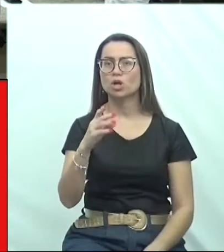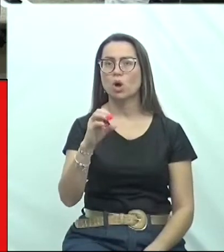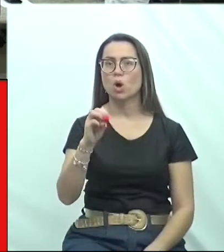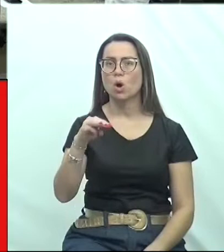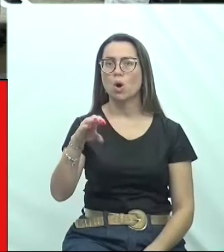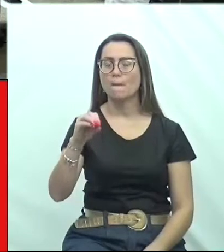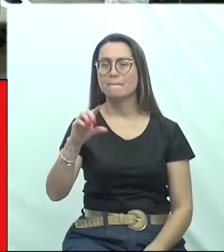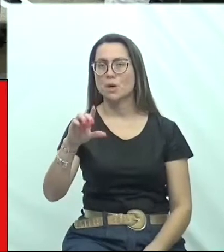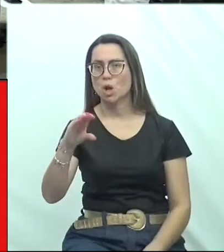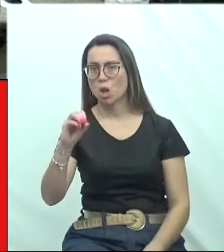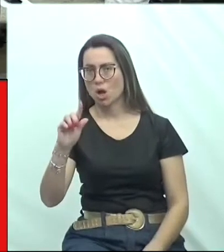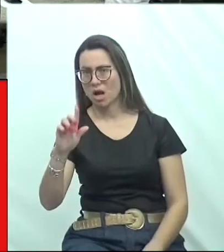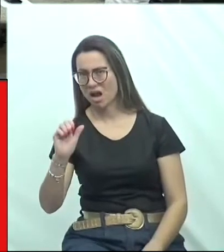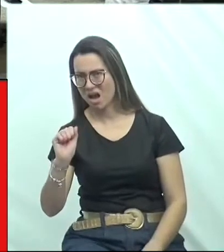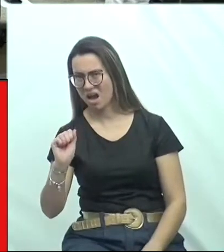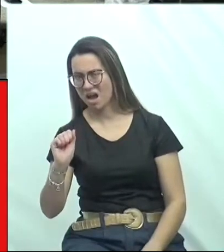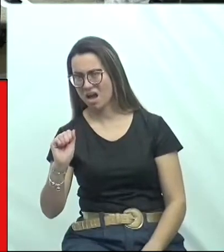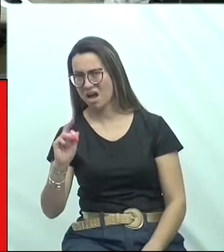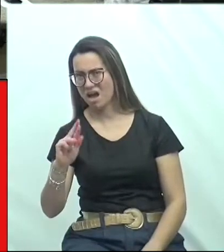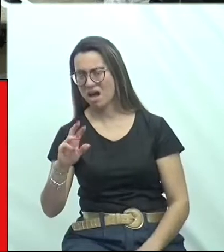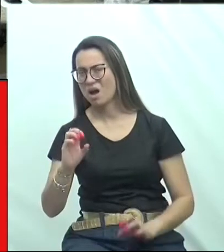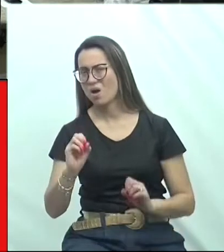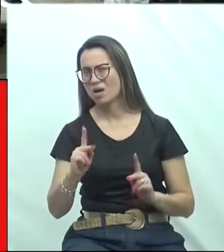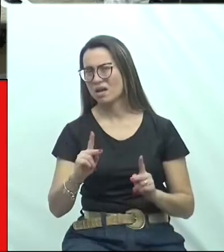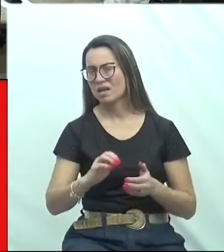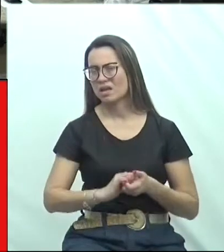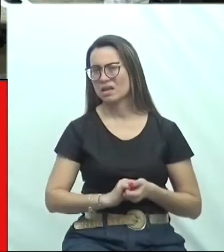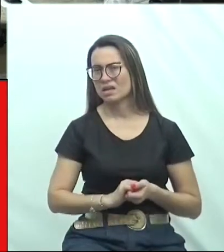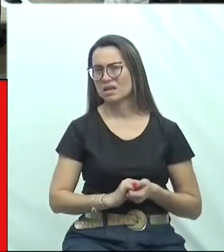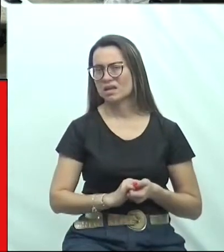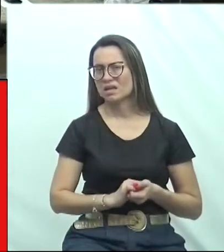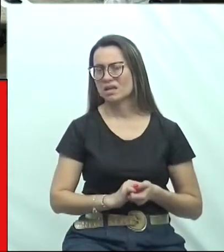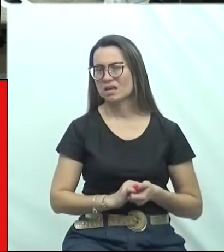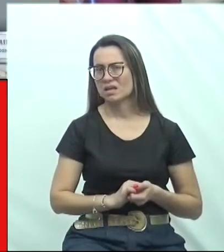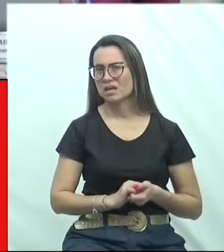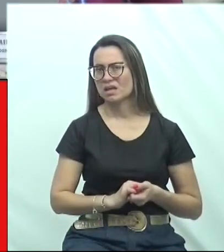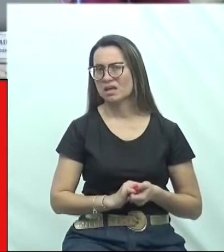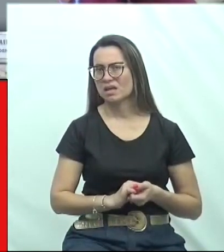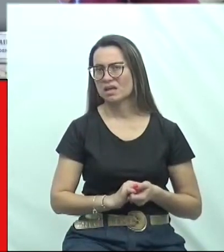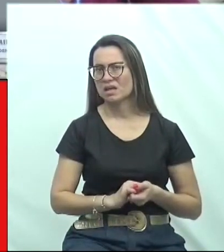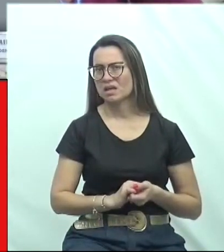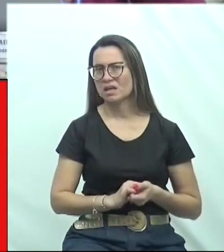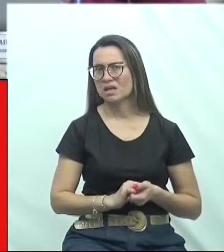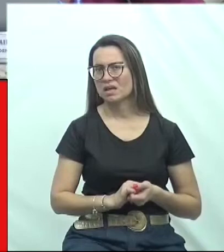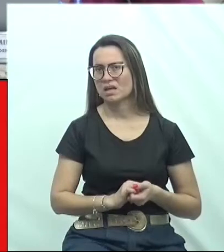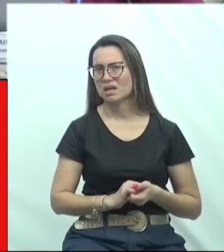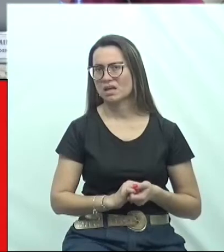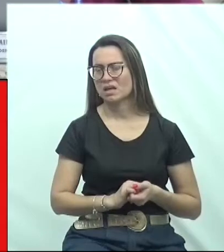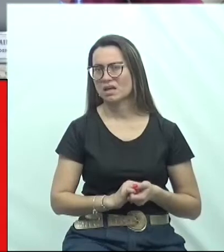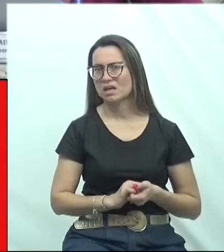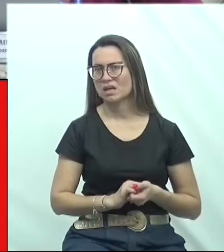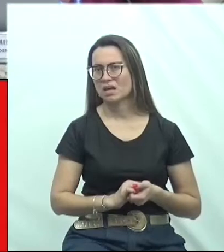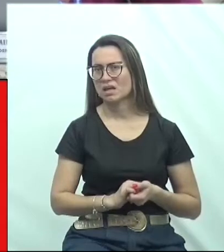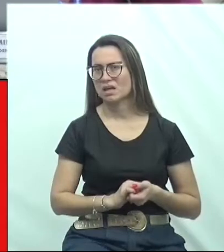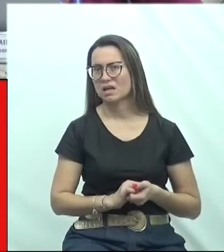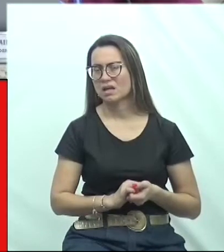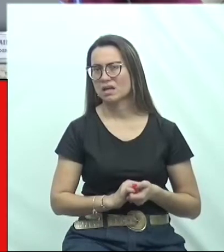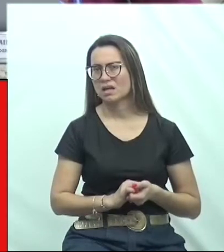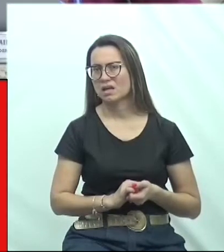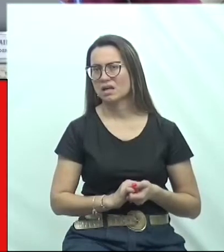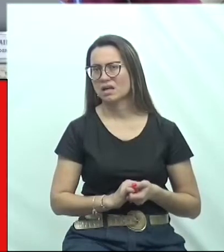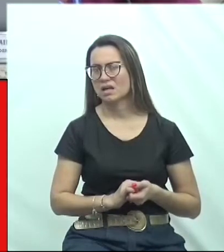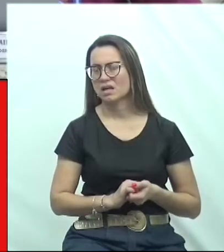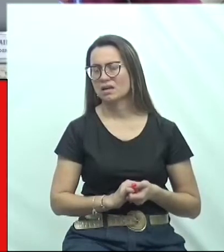a água? É que aí, eu acho que até a CISAM que, né, caberia... Não cabe a CISAM homologar